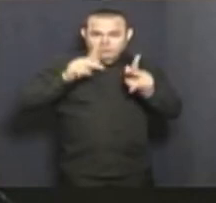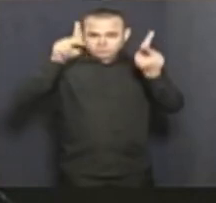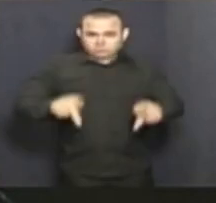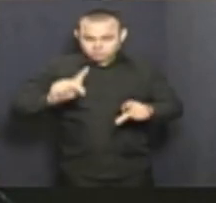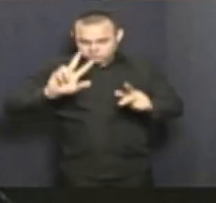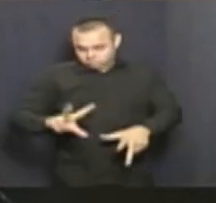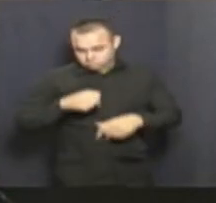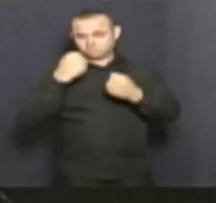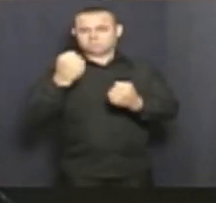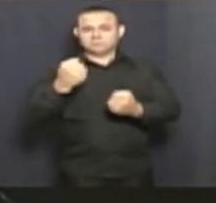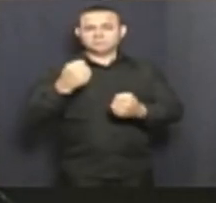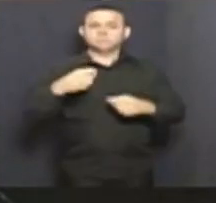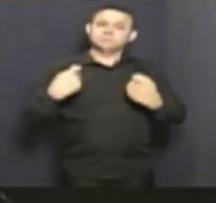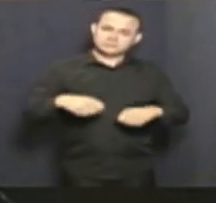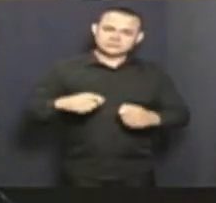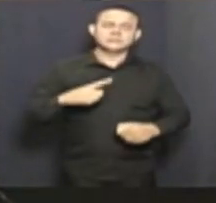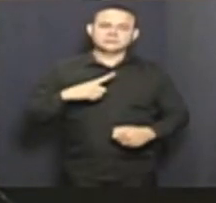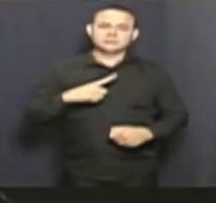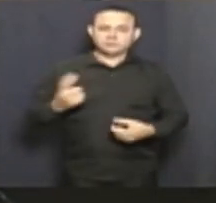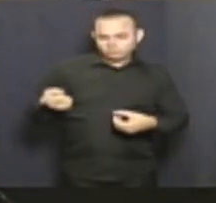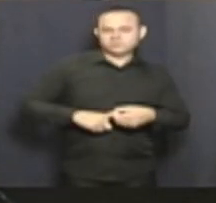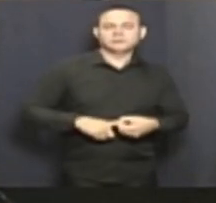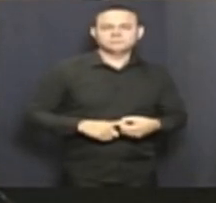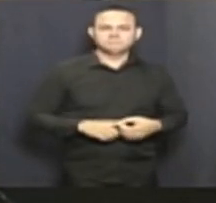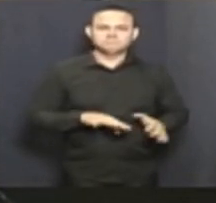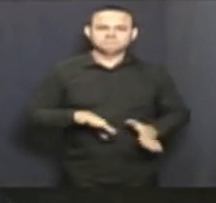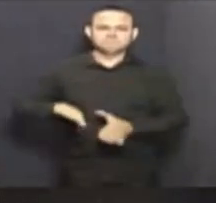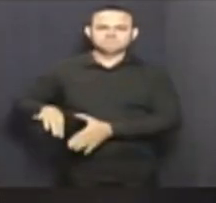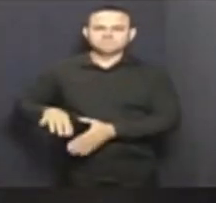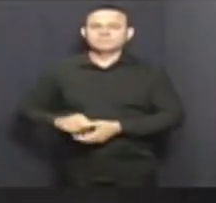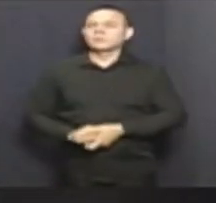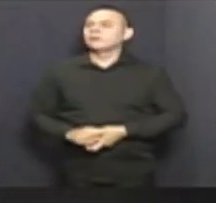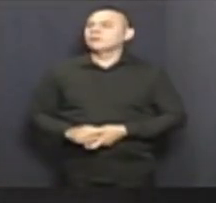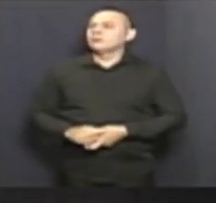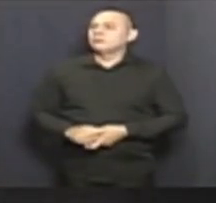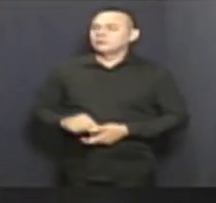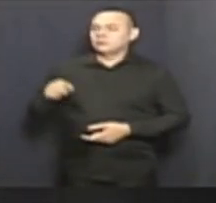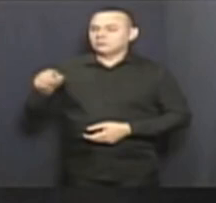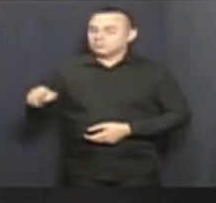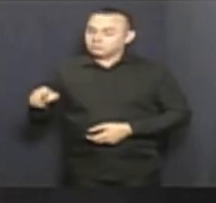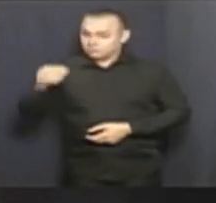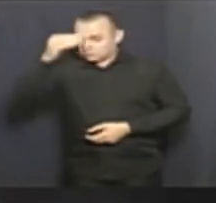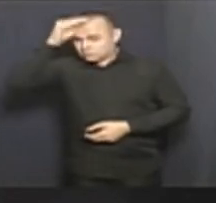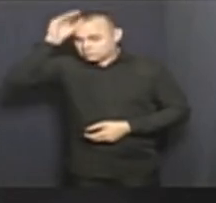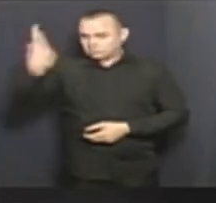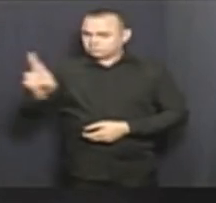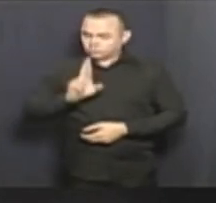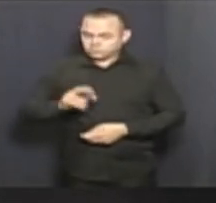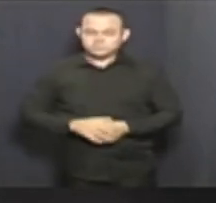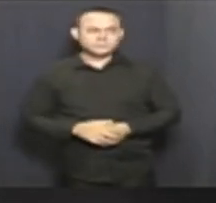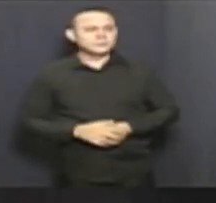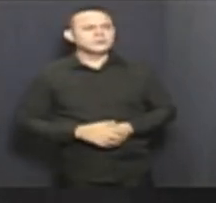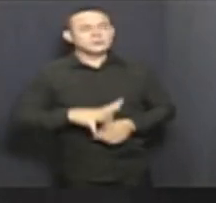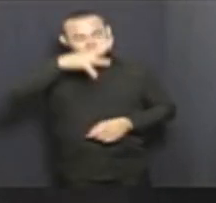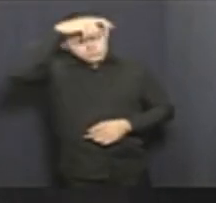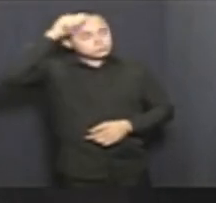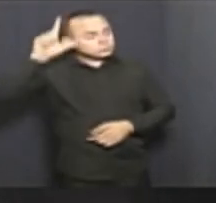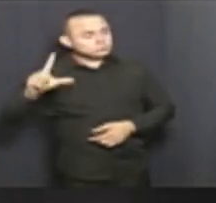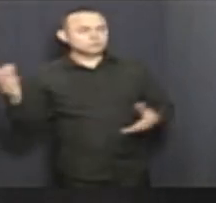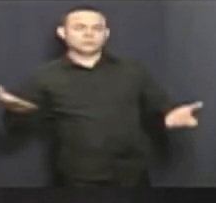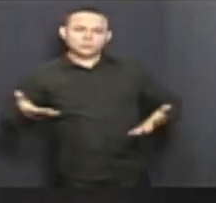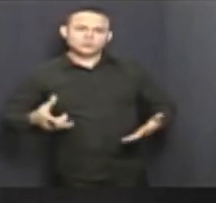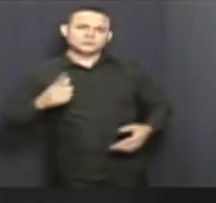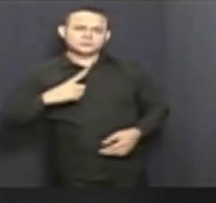de educação e 45 segundos mato grosso hoje a um índice muito grande